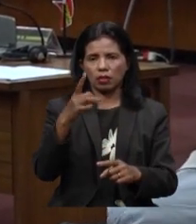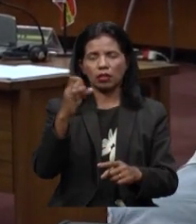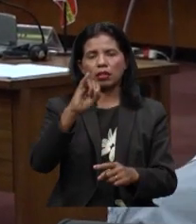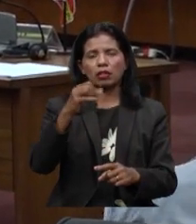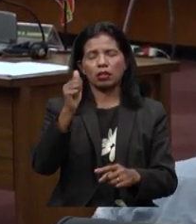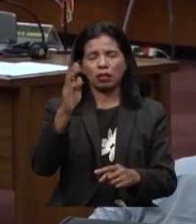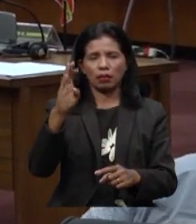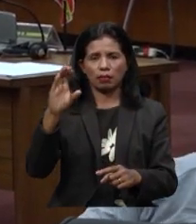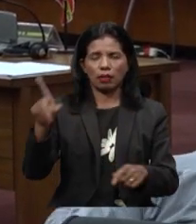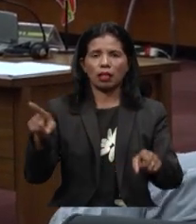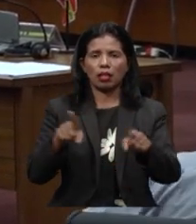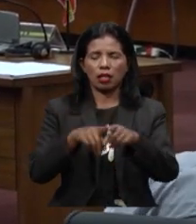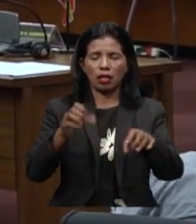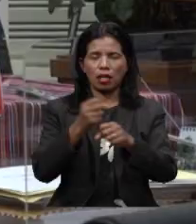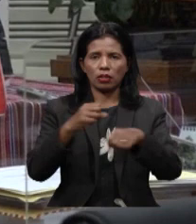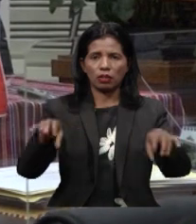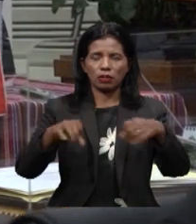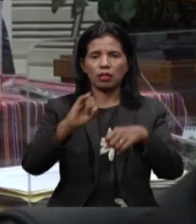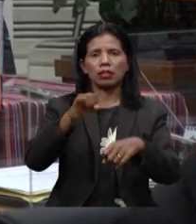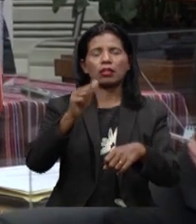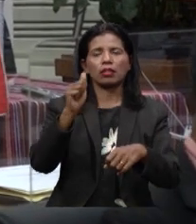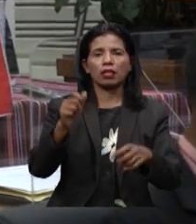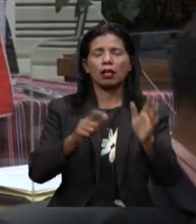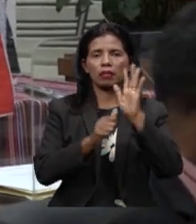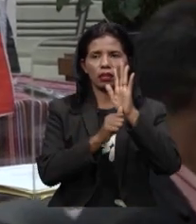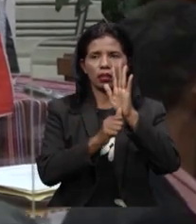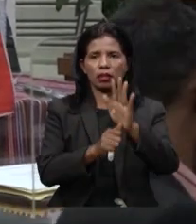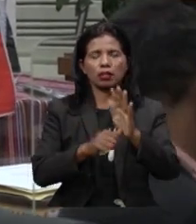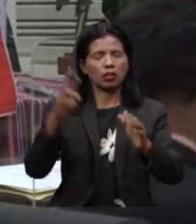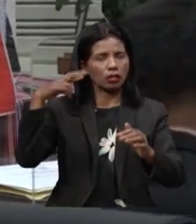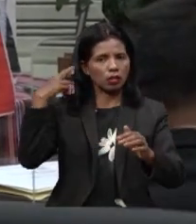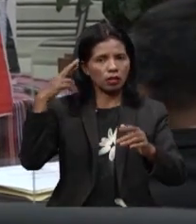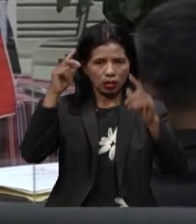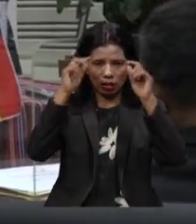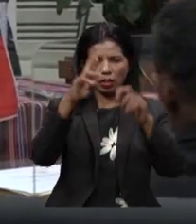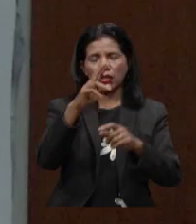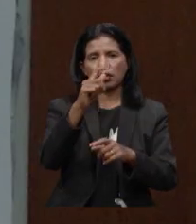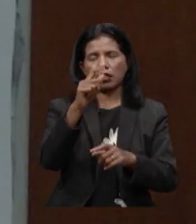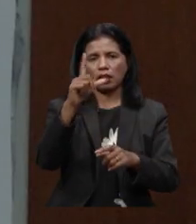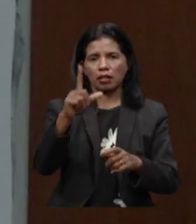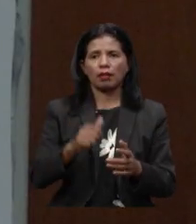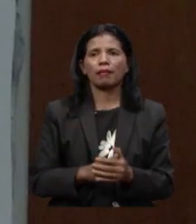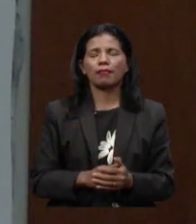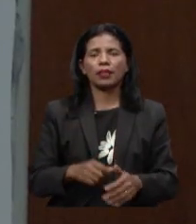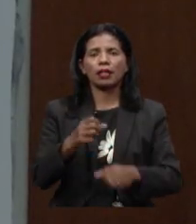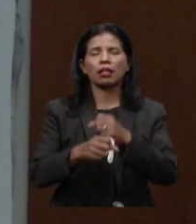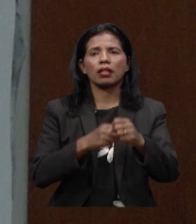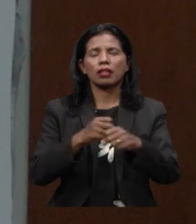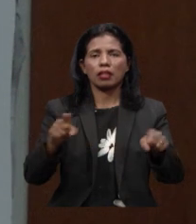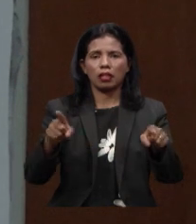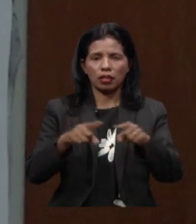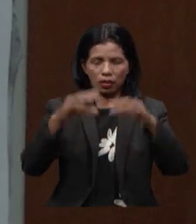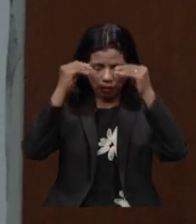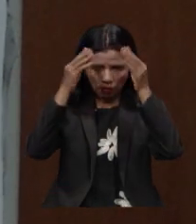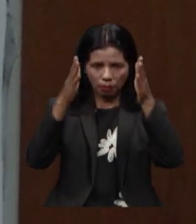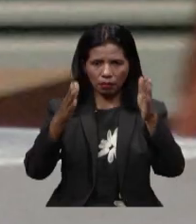Hala Oknar, hanesan jornalista, no apresentadora e a rádio televisão Timor-Leste. No e a tina hanesan saimos docente